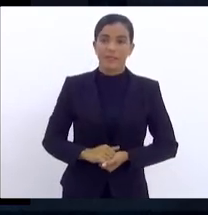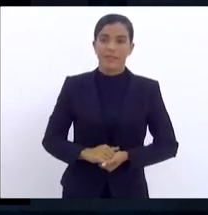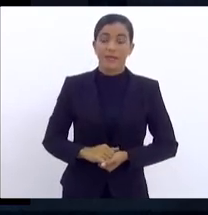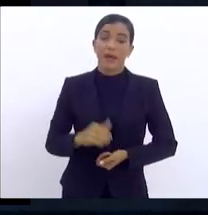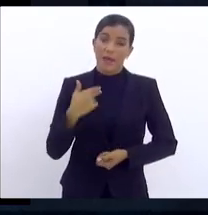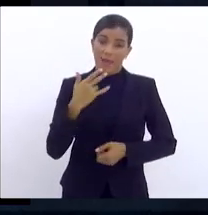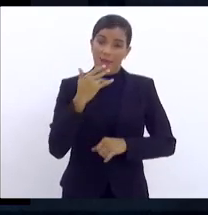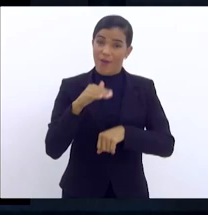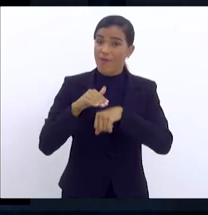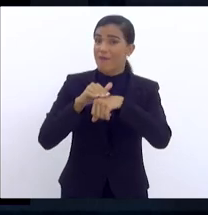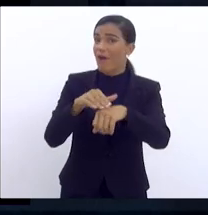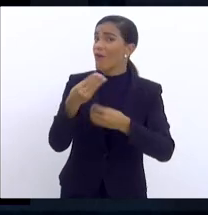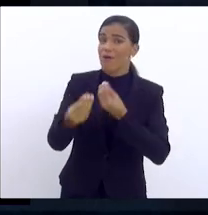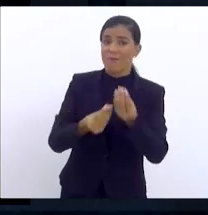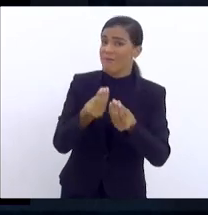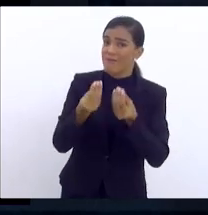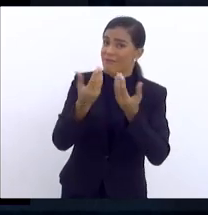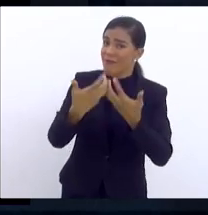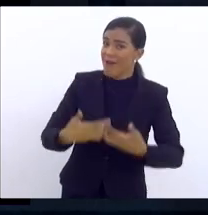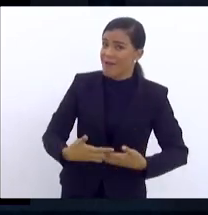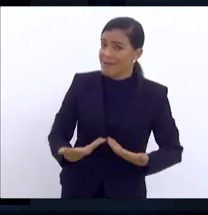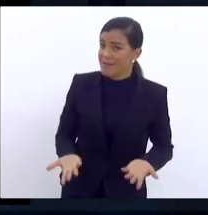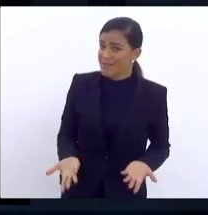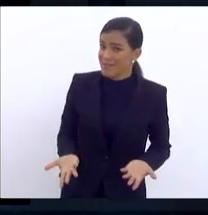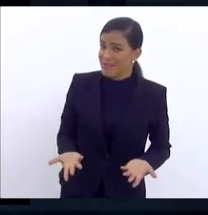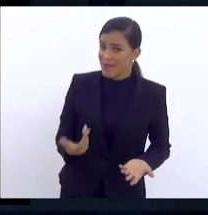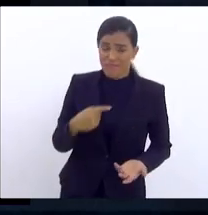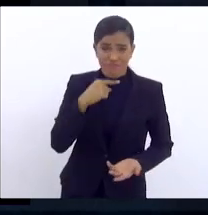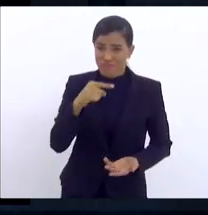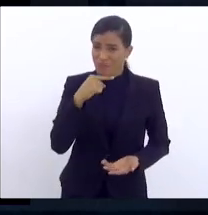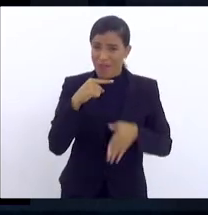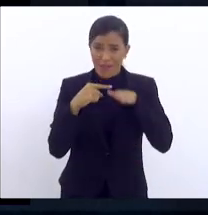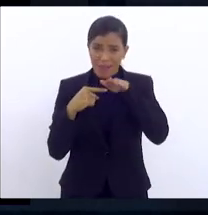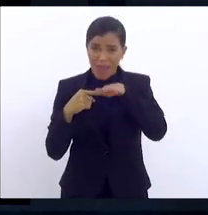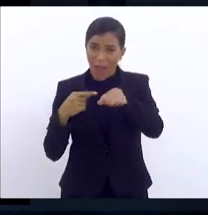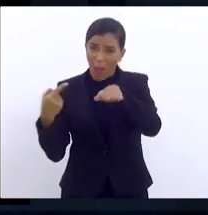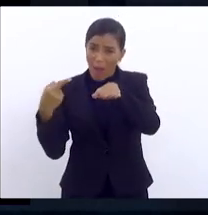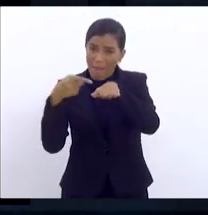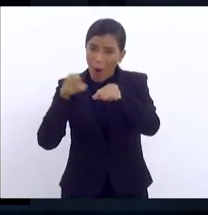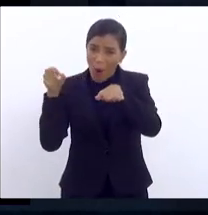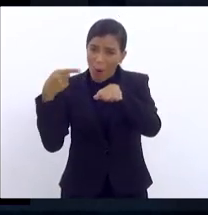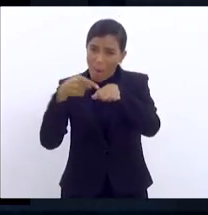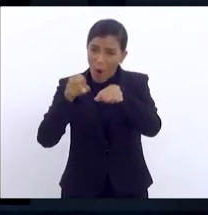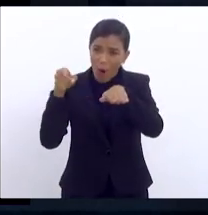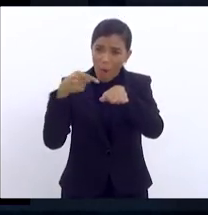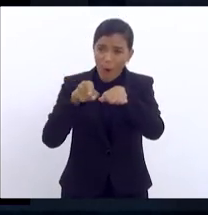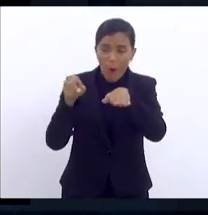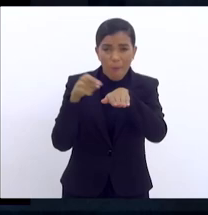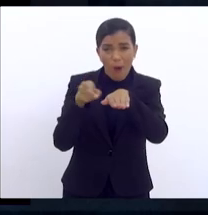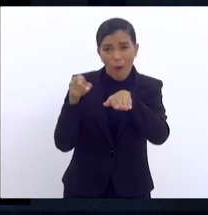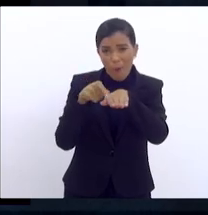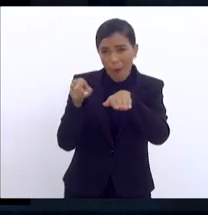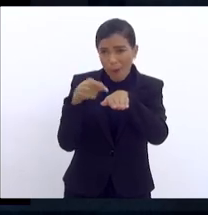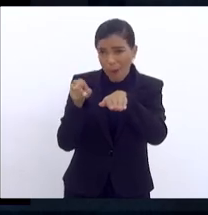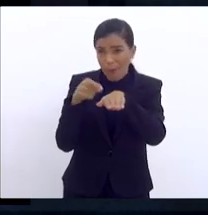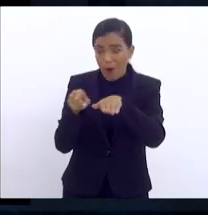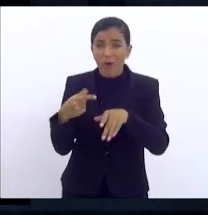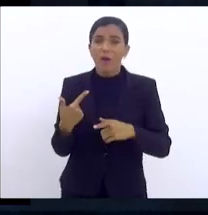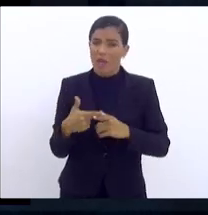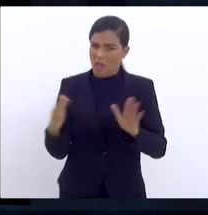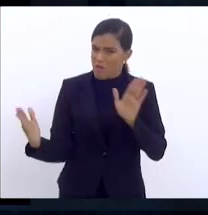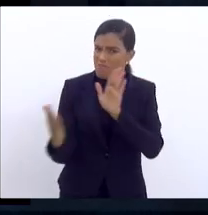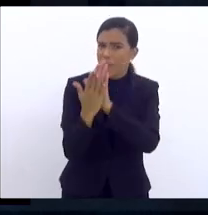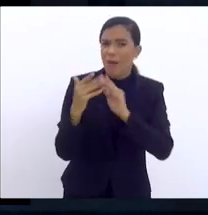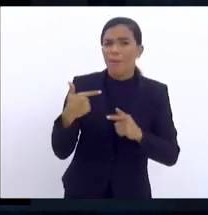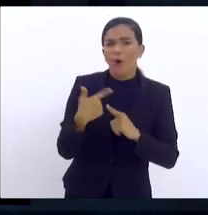aí eu falo como é que faz não adianta andar de carro blindado não os cara quiserem vir um problema que eu enfrento hoje porque eu não baixo